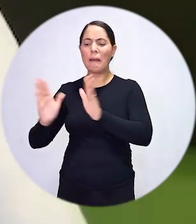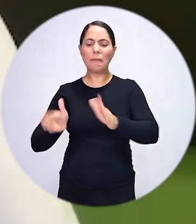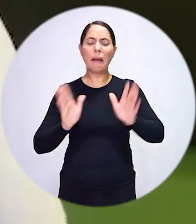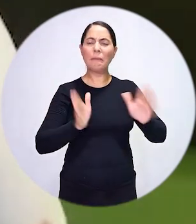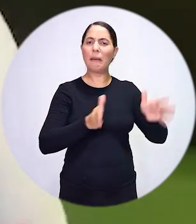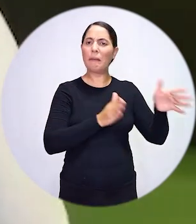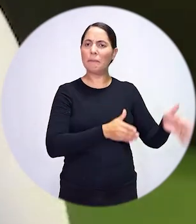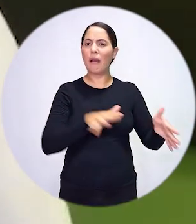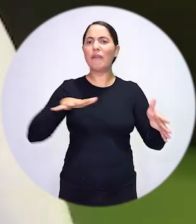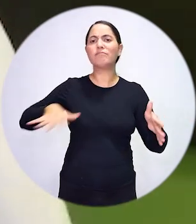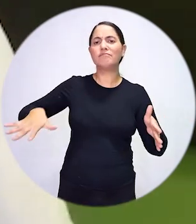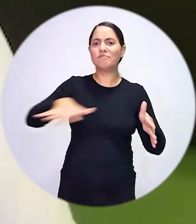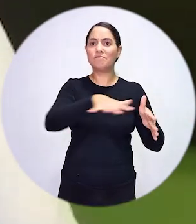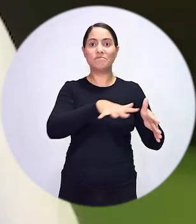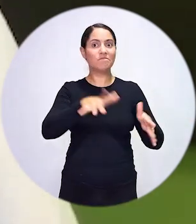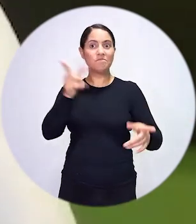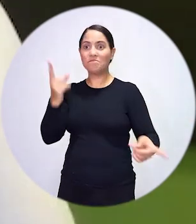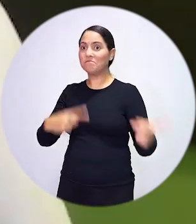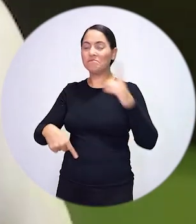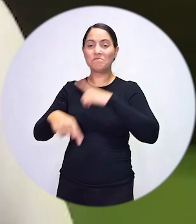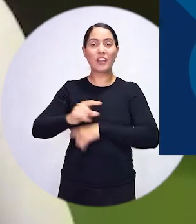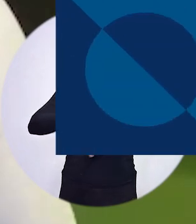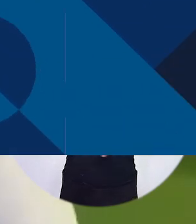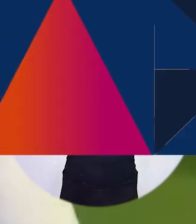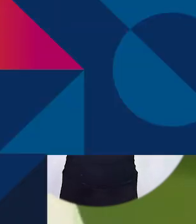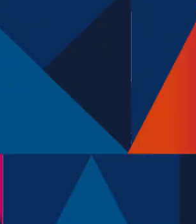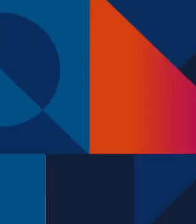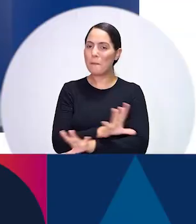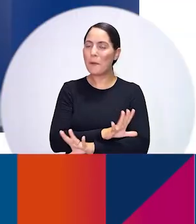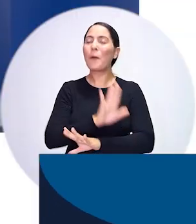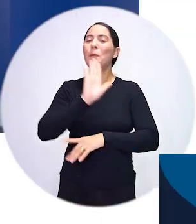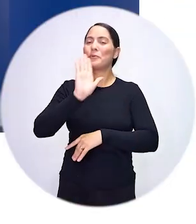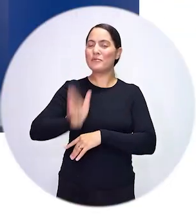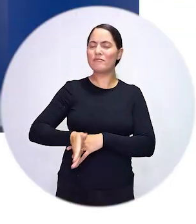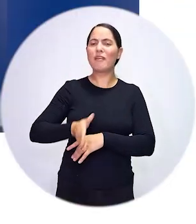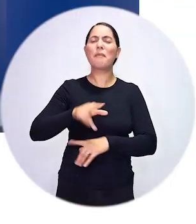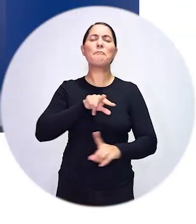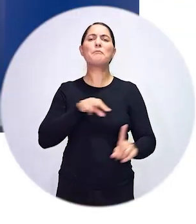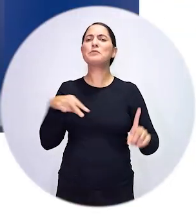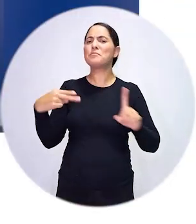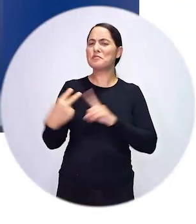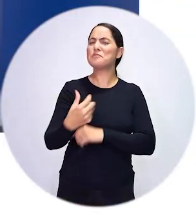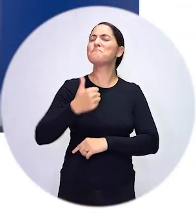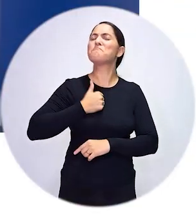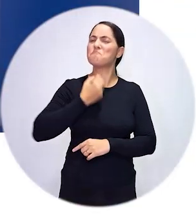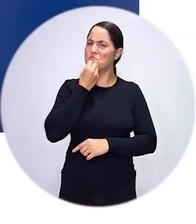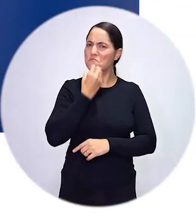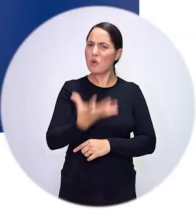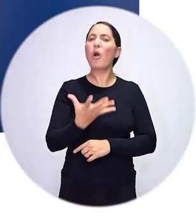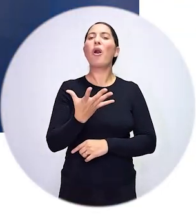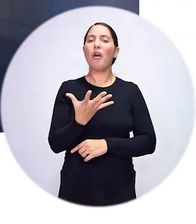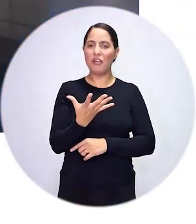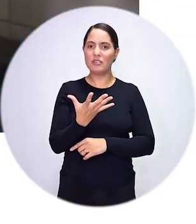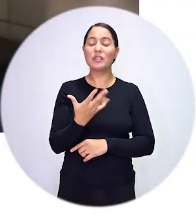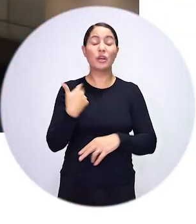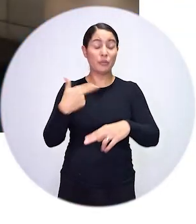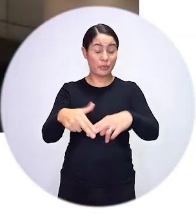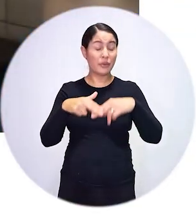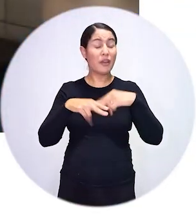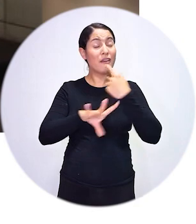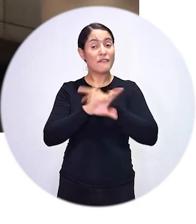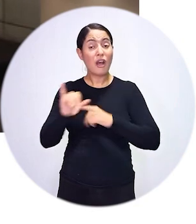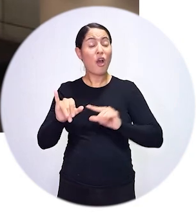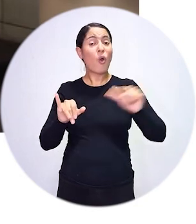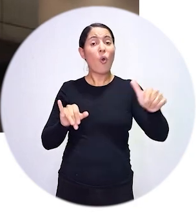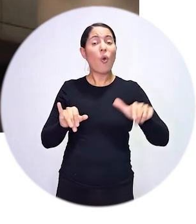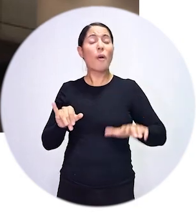O circuito, ele foi um sucesso, já está totalmente entregue, com uma expectativa muito